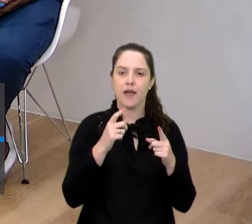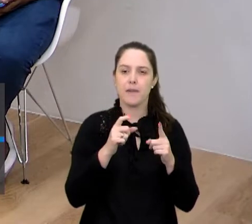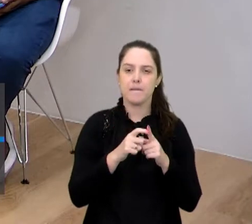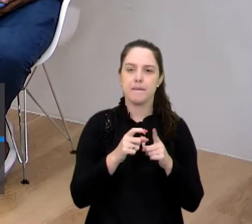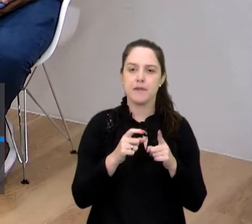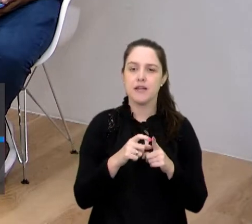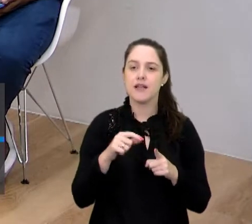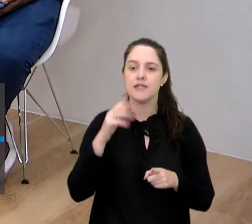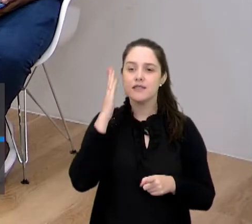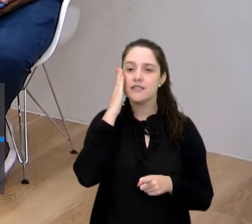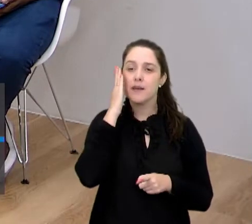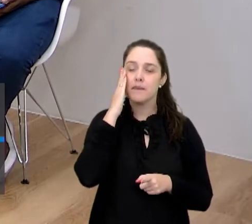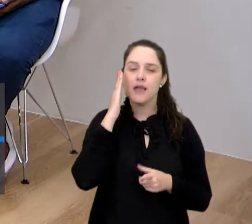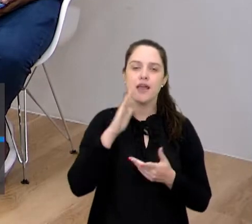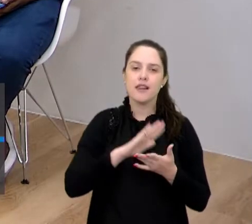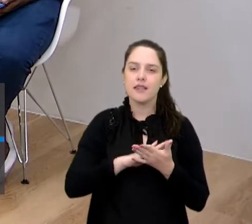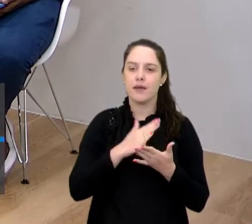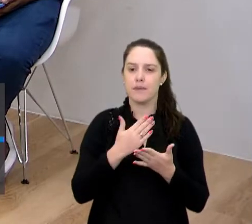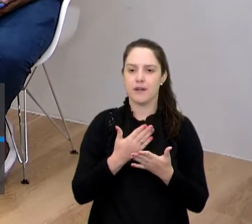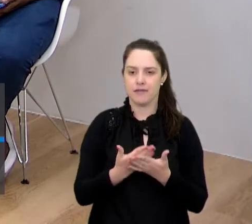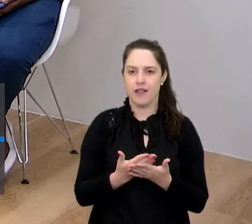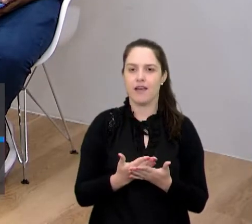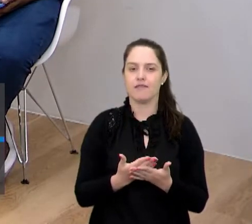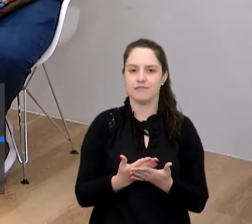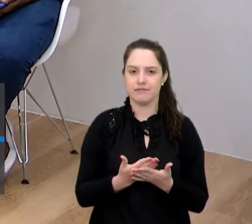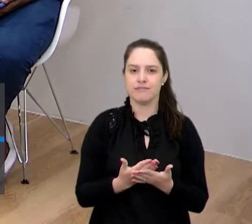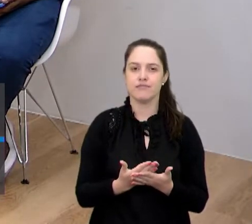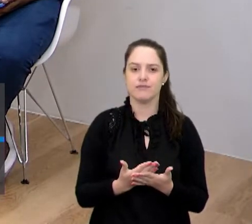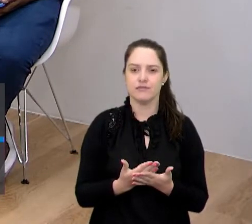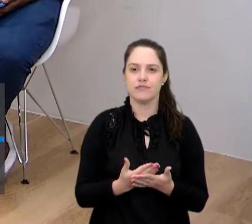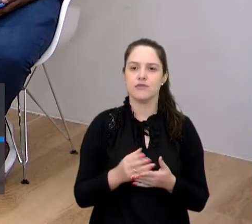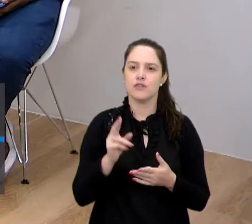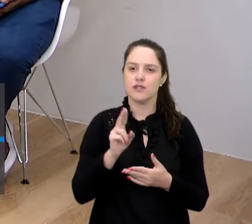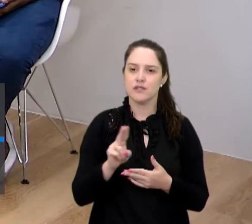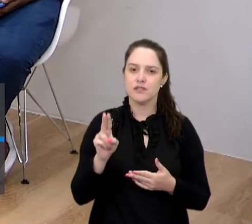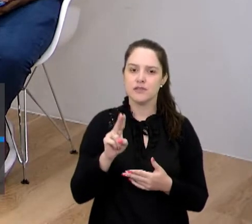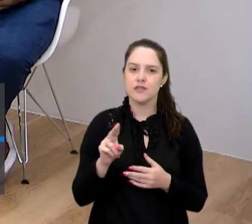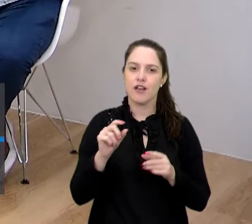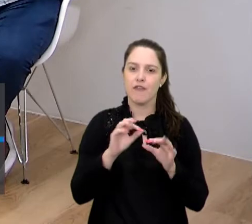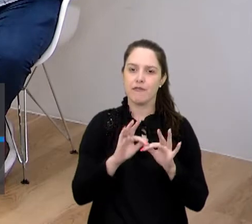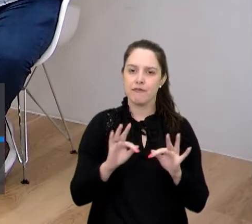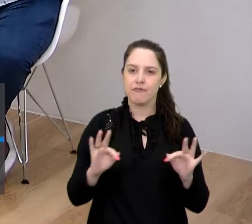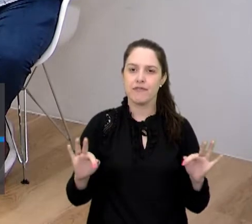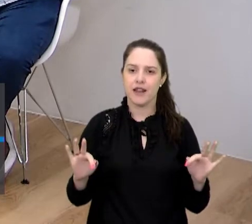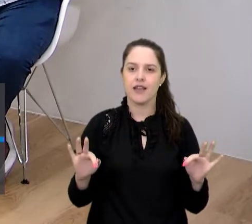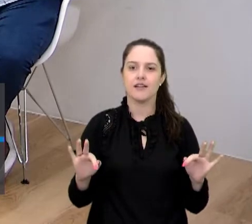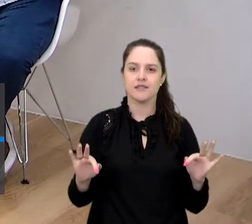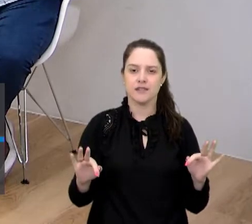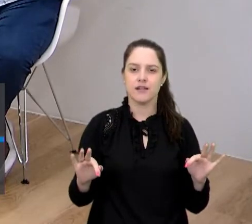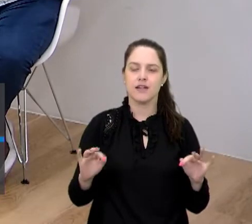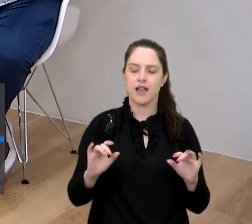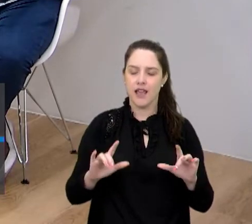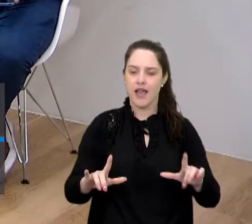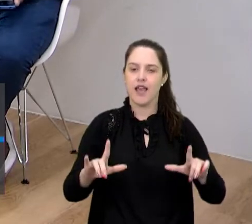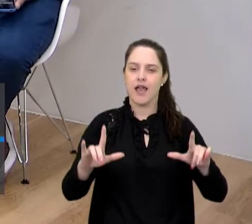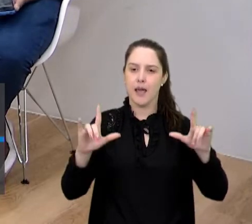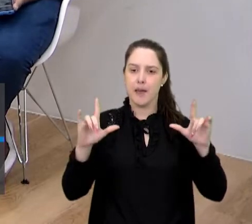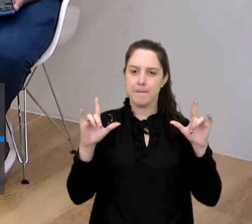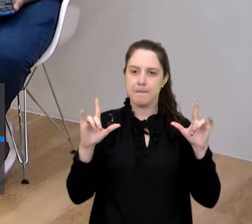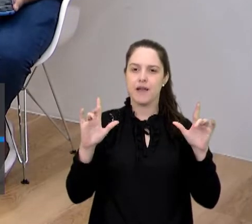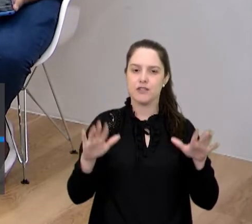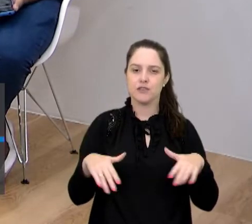saber o tempo exato de fazer sutileza, de usar aquela frase curta que relacionada com a imagem vai gerar o